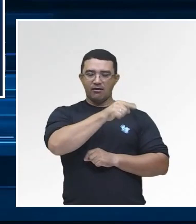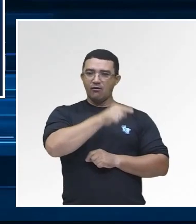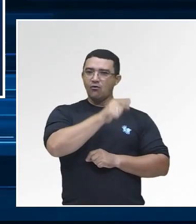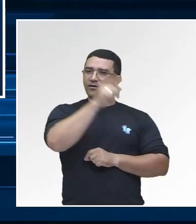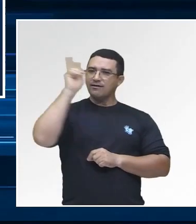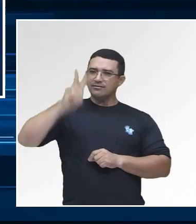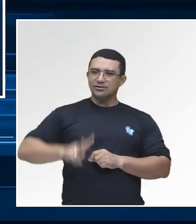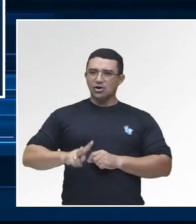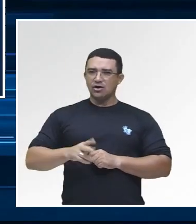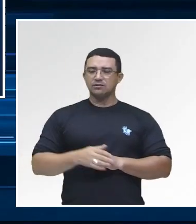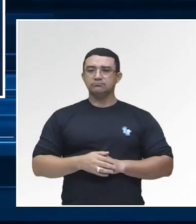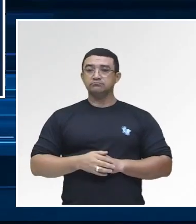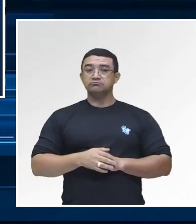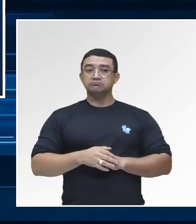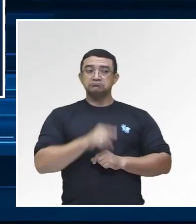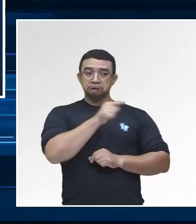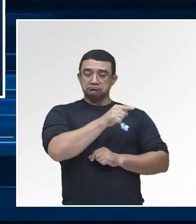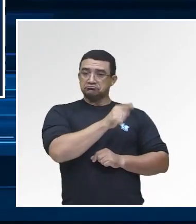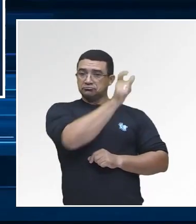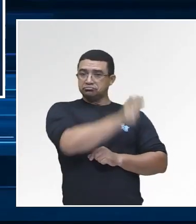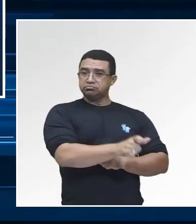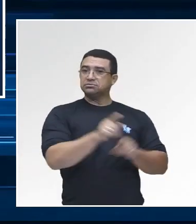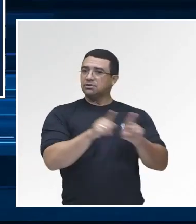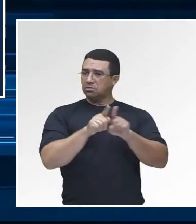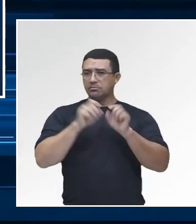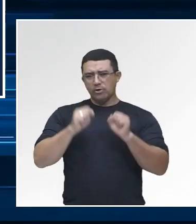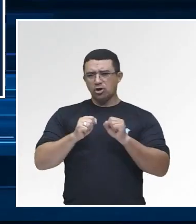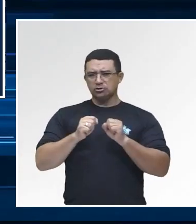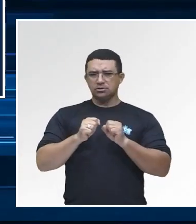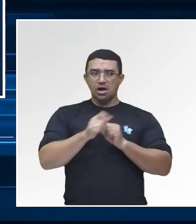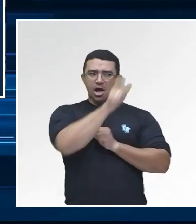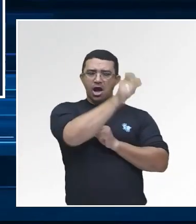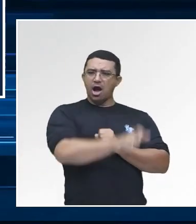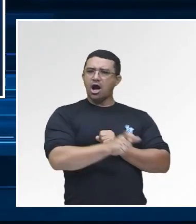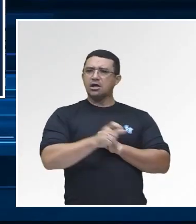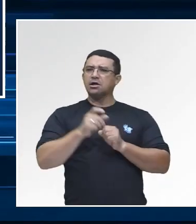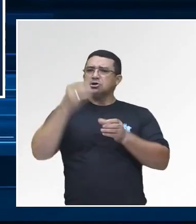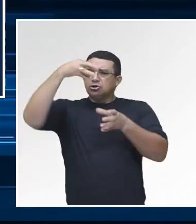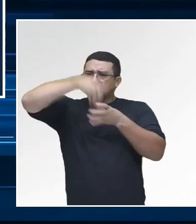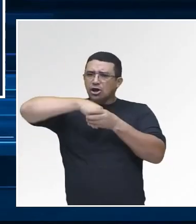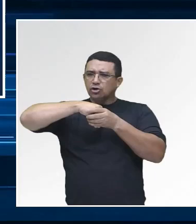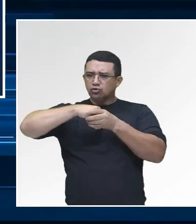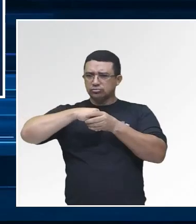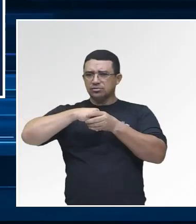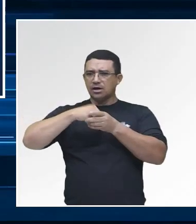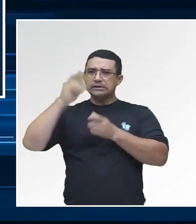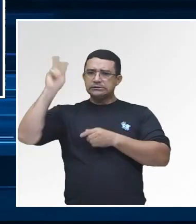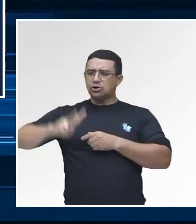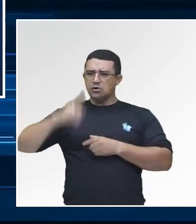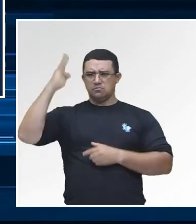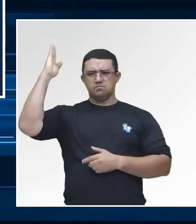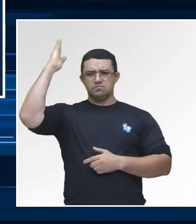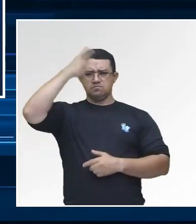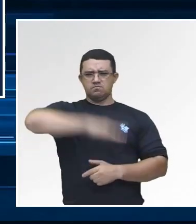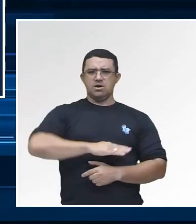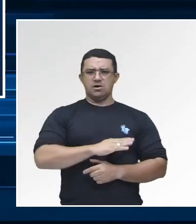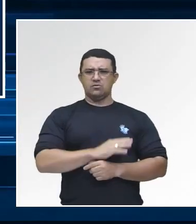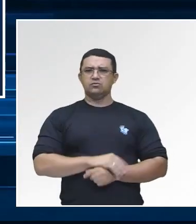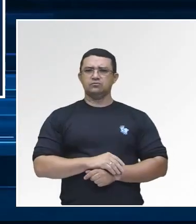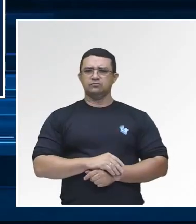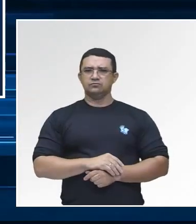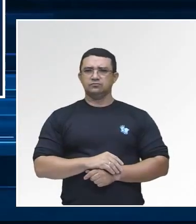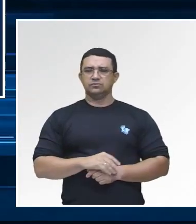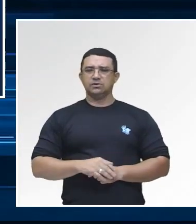Pode ser antagonista, antagônico, né, oposto. Ele é do outro lado, e